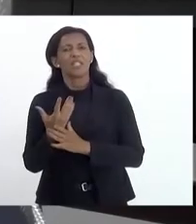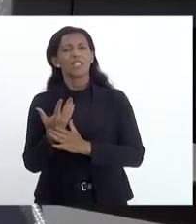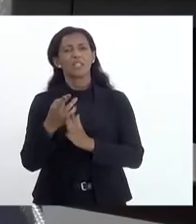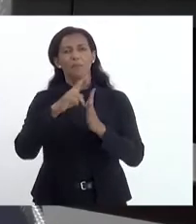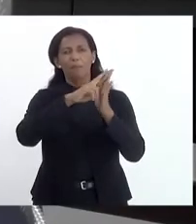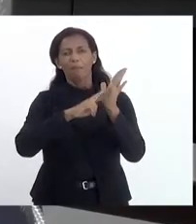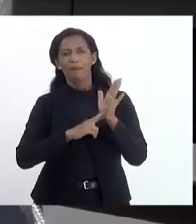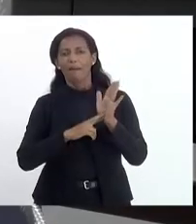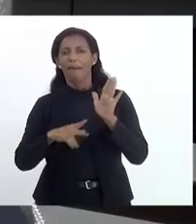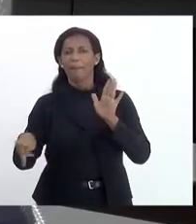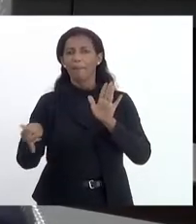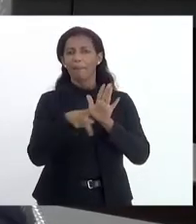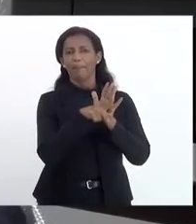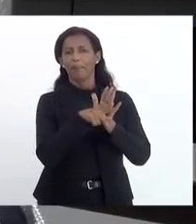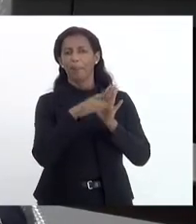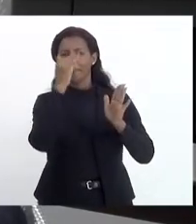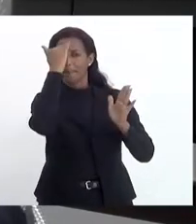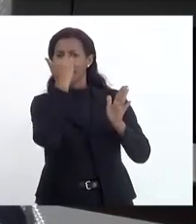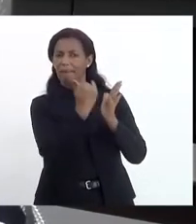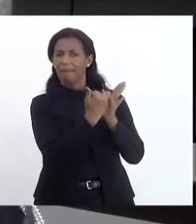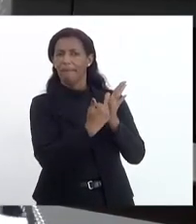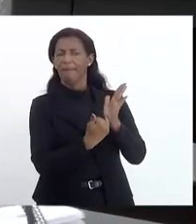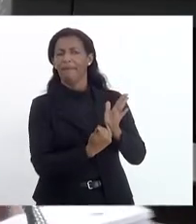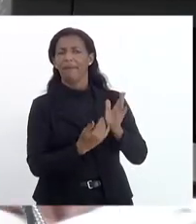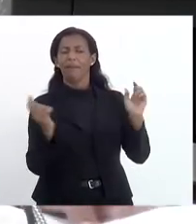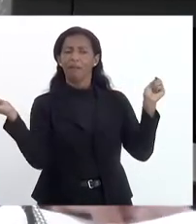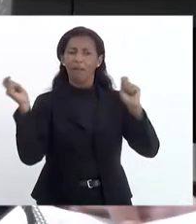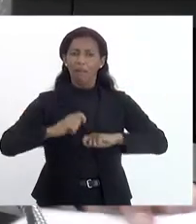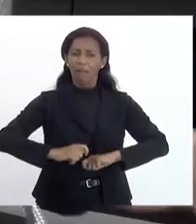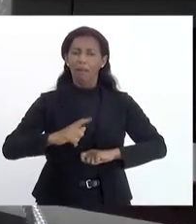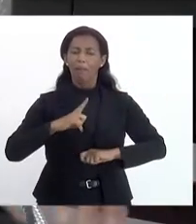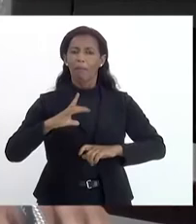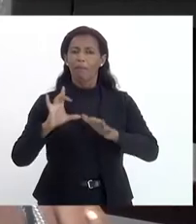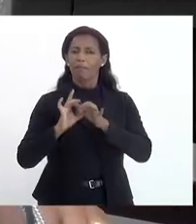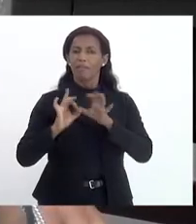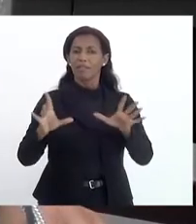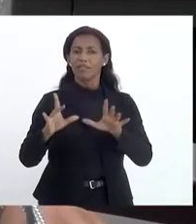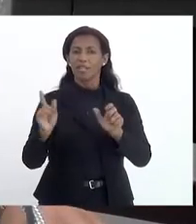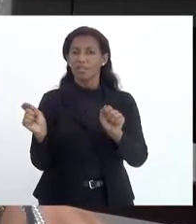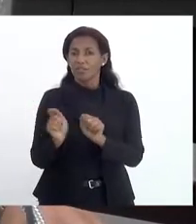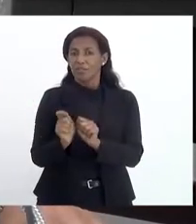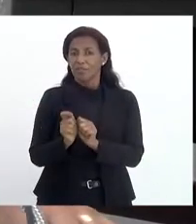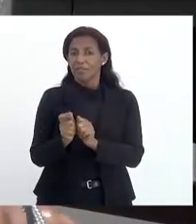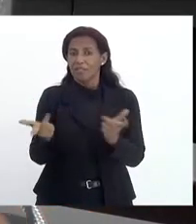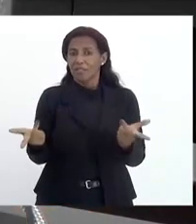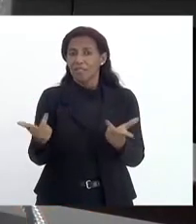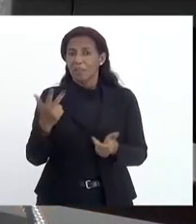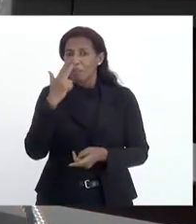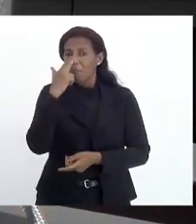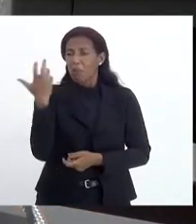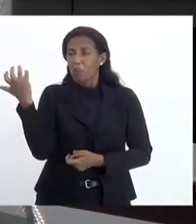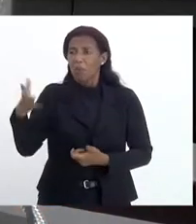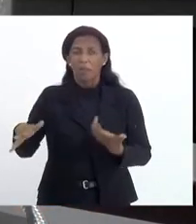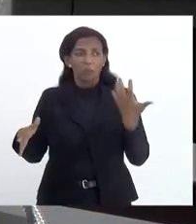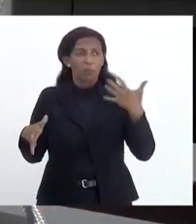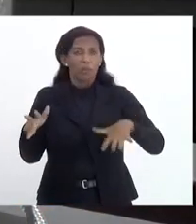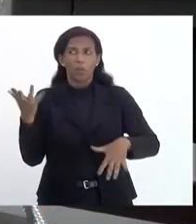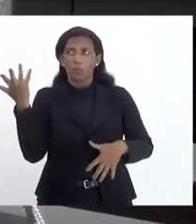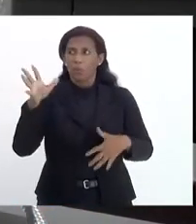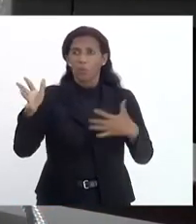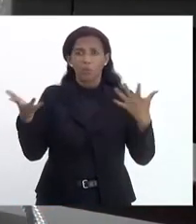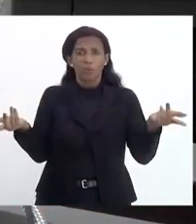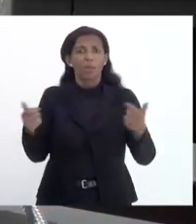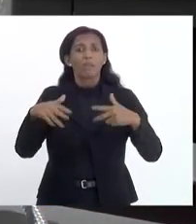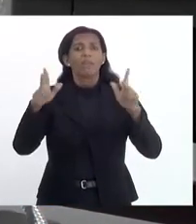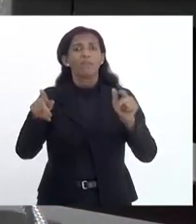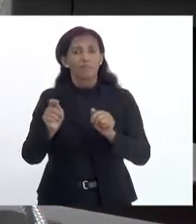regra própria, que tenha assim, alguma regra própria, para que possam deixar de fazer. Eles estão se furtando a fazer. Deputado Amorim, deixa eu dar uma sugestão,